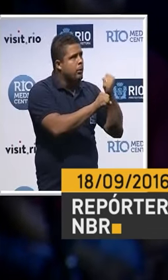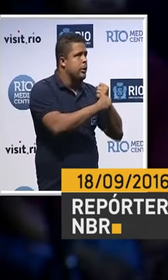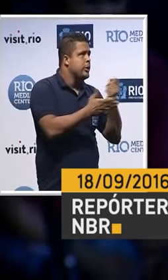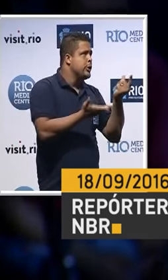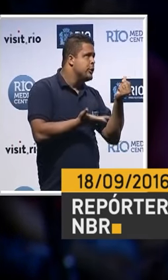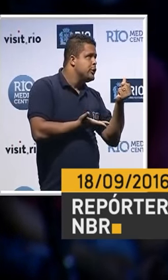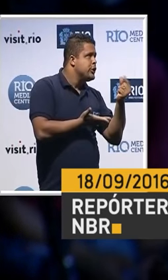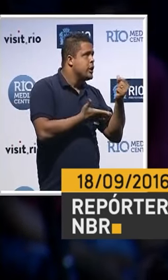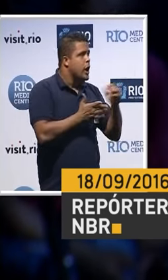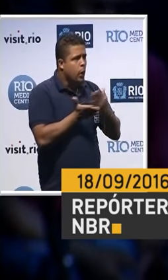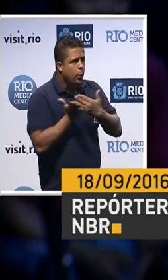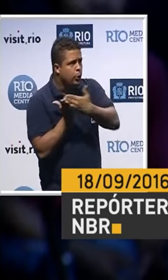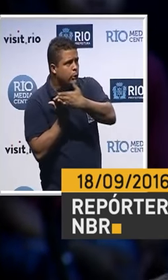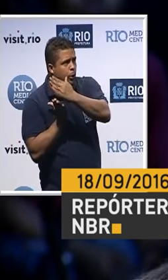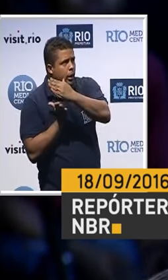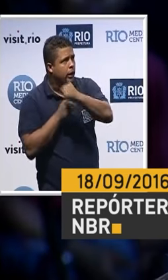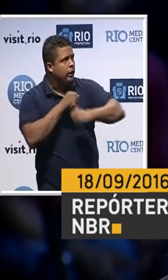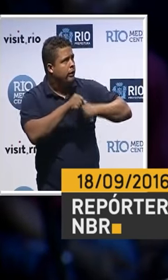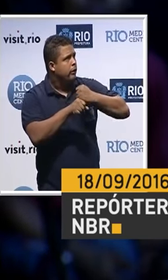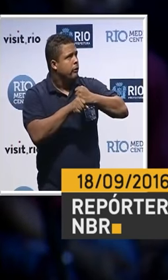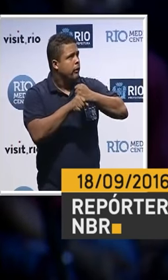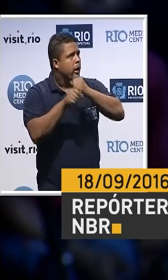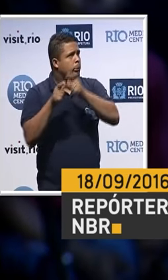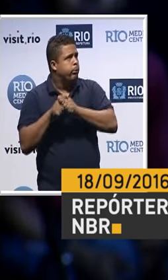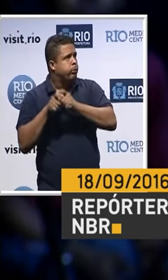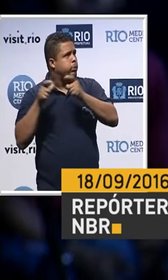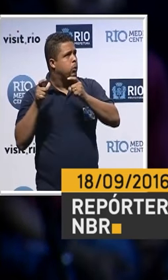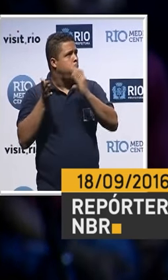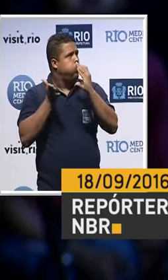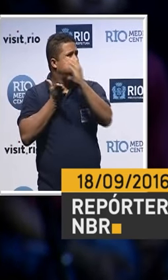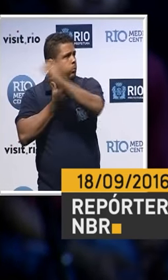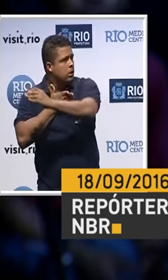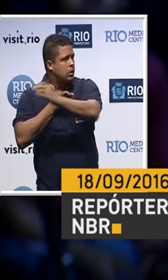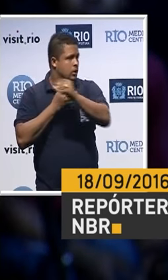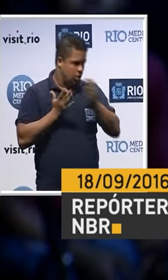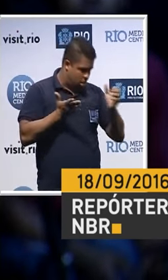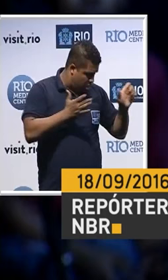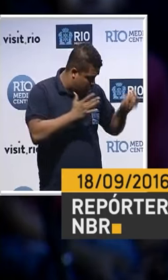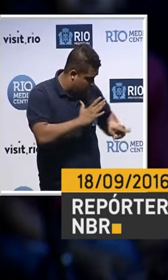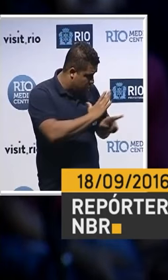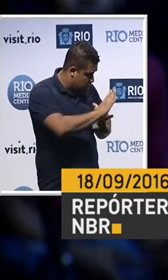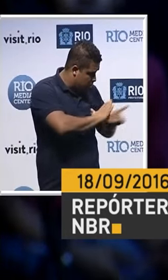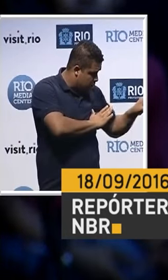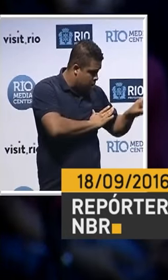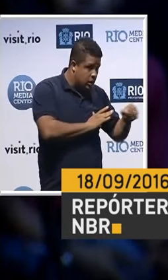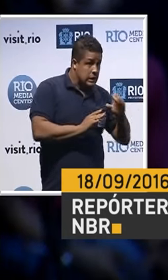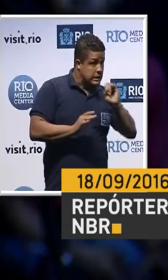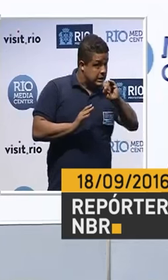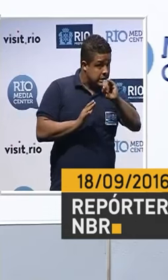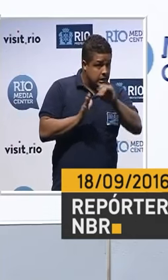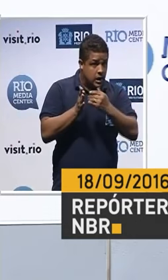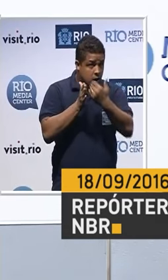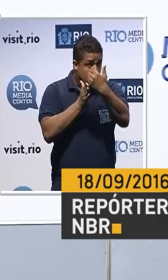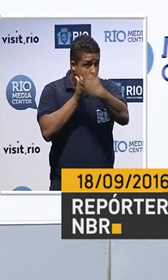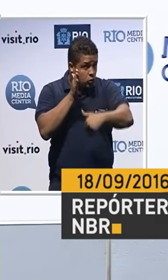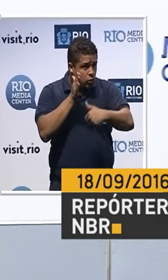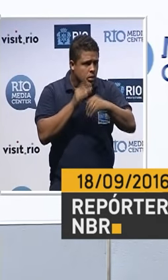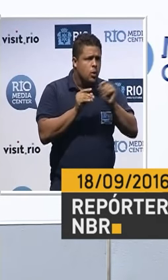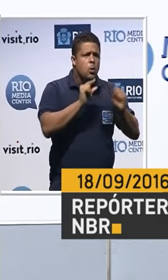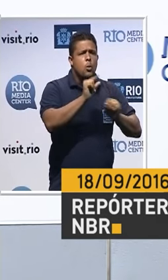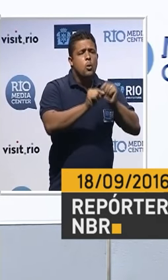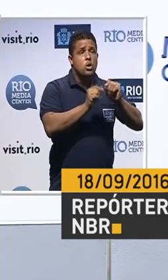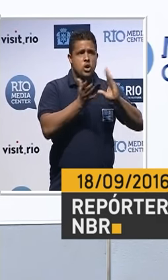dinheiro que sobrar para o ano que vem é maior do dinheiro que sobrou para esse ano. Exatamente. Por aí. Se descontarmos o que